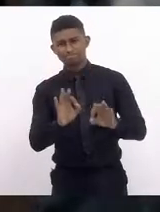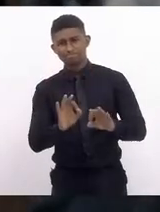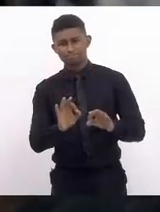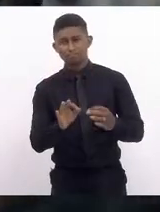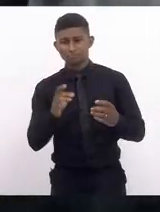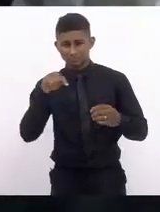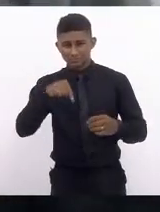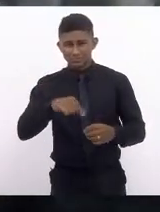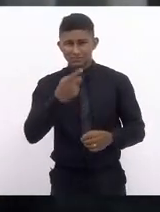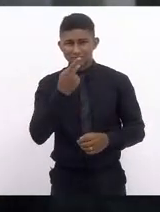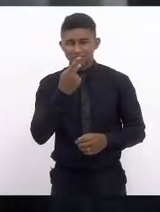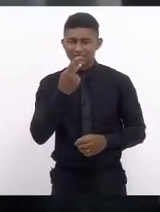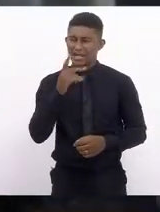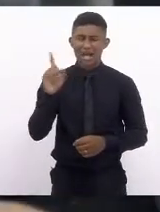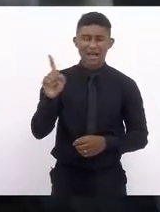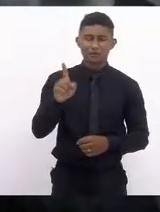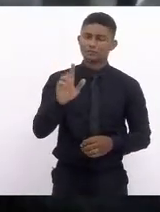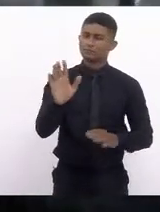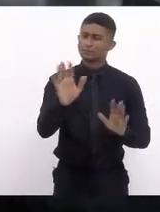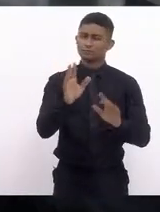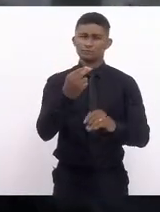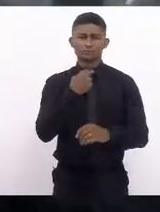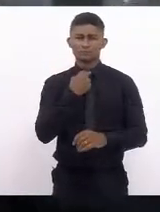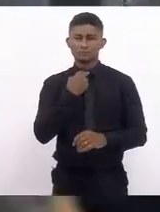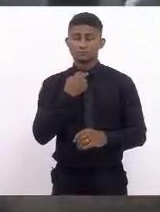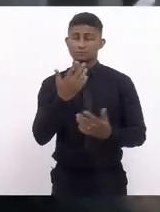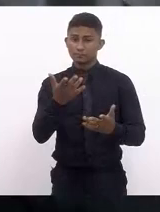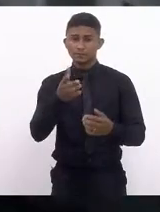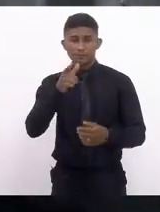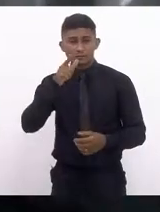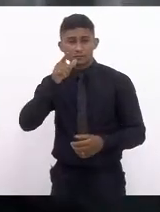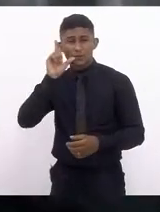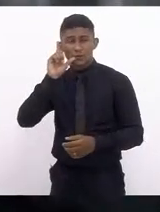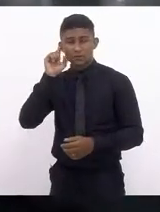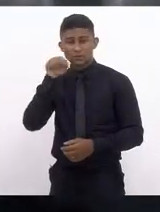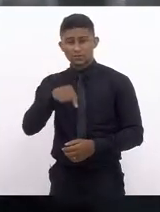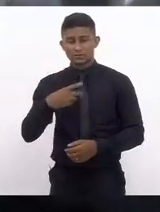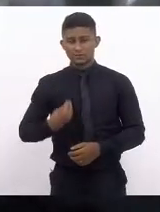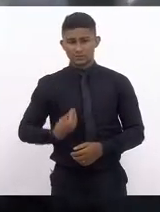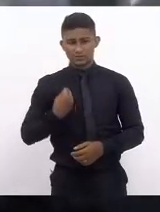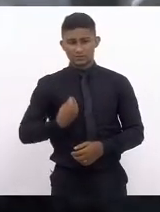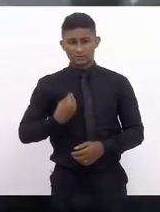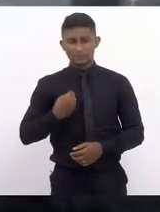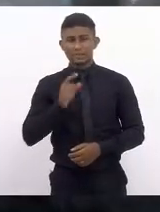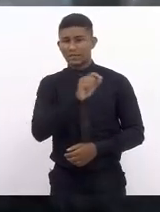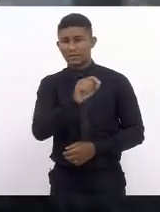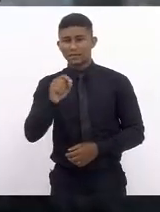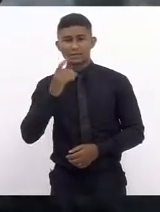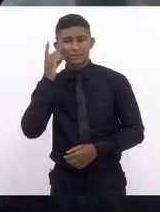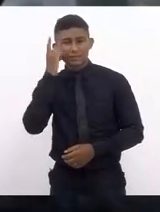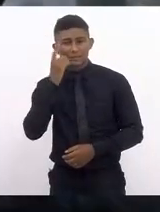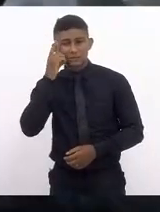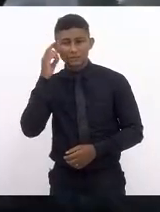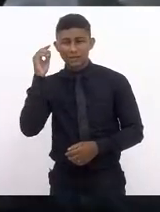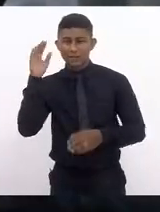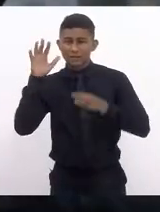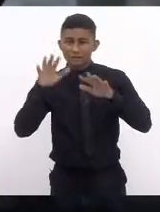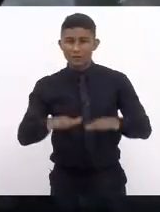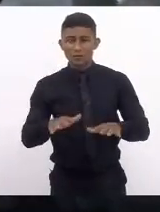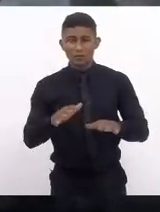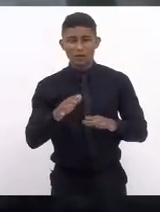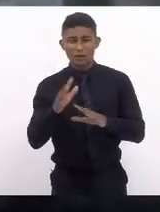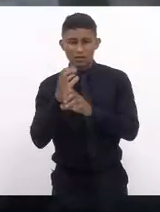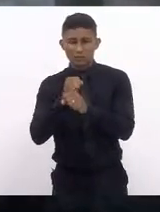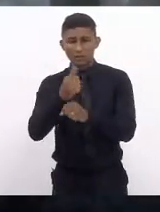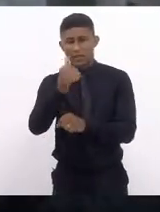ser negado nessa casa da mesma forma que ontem só ficaram aqui pouco mais de dez deputados até às nove horas da